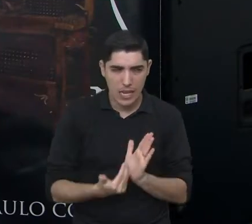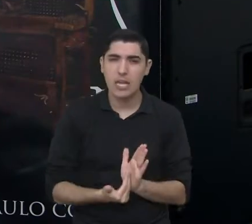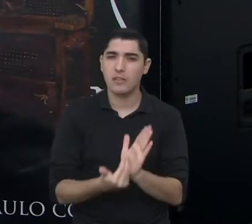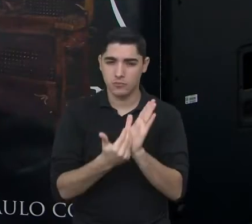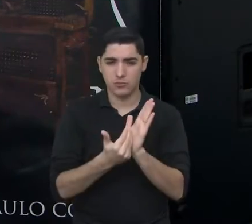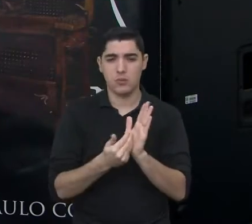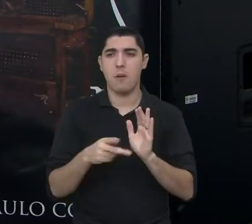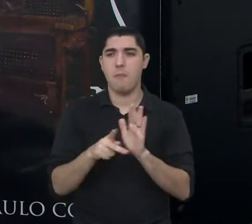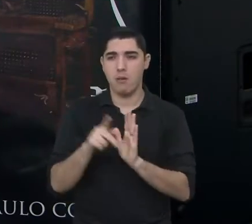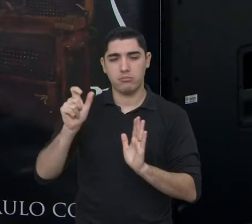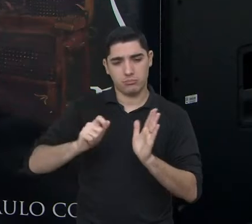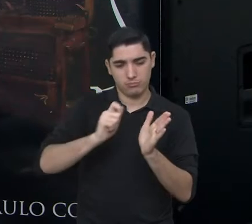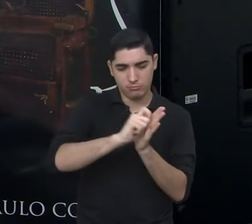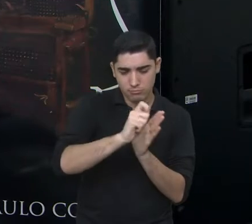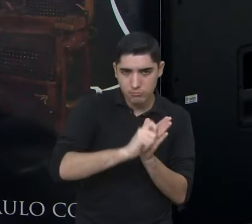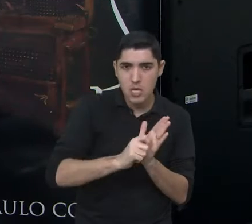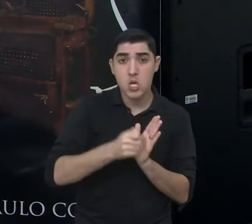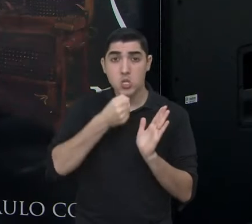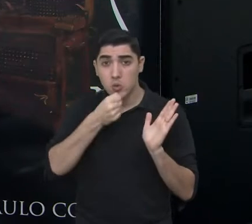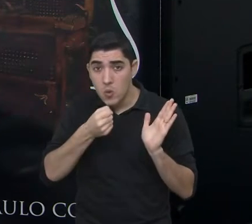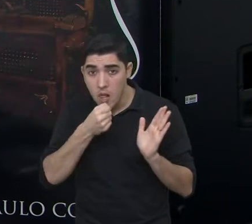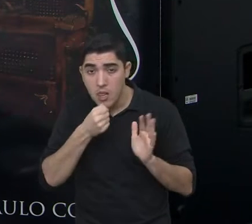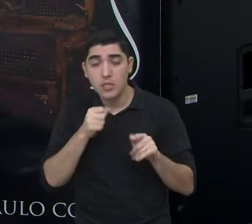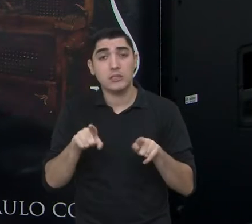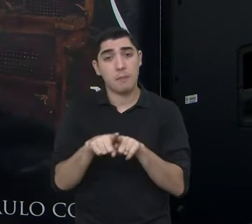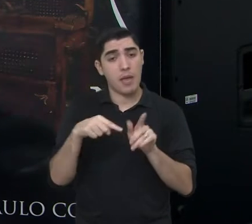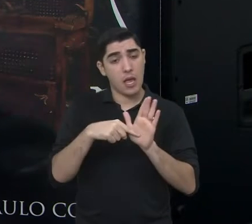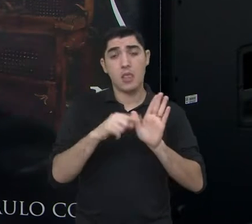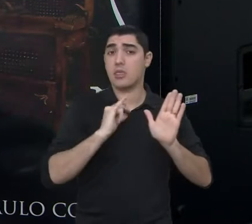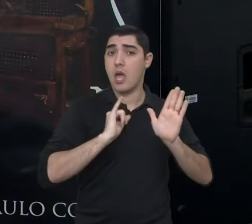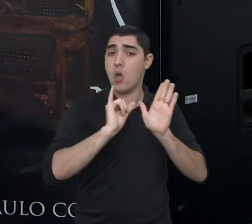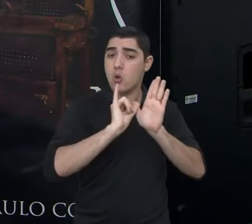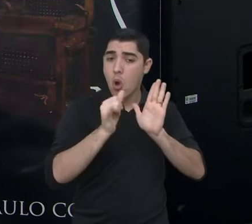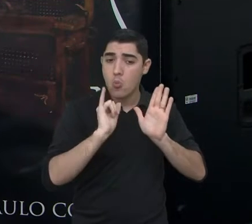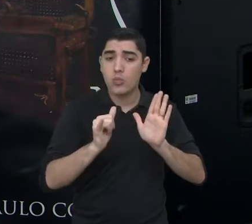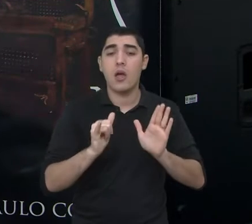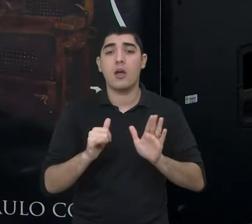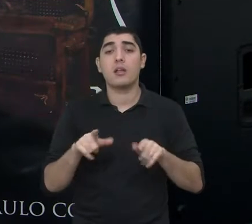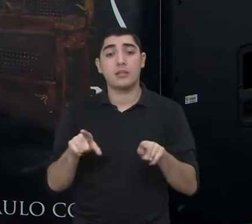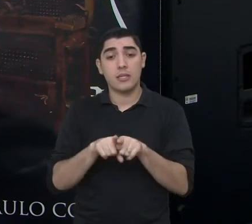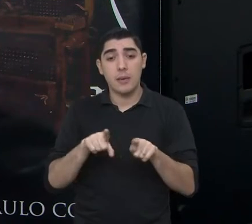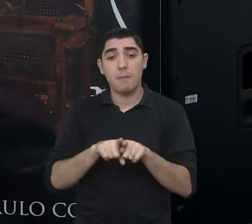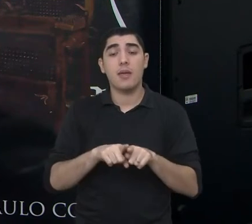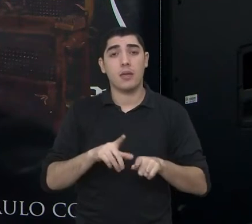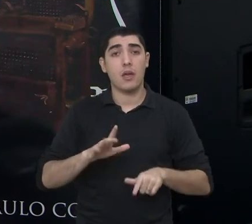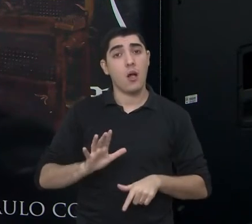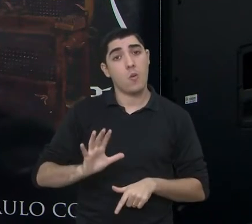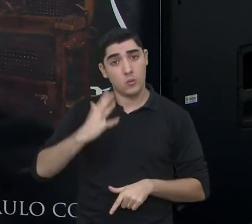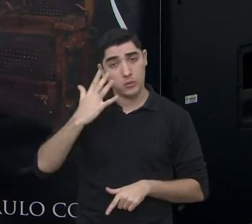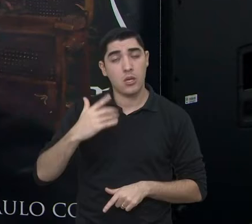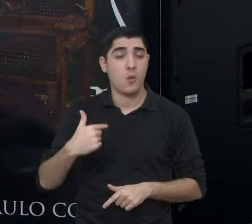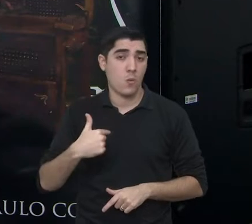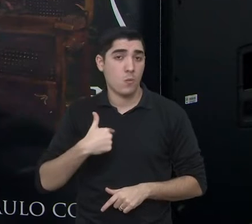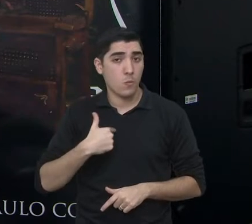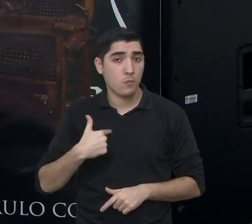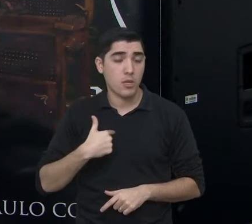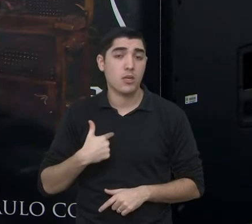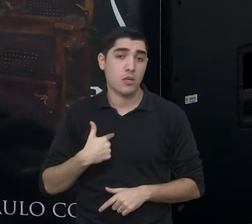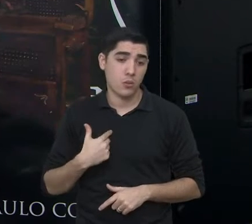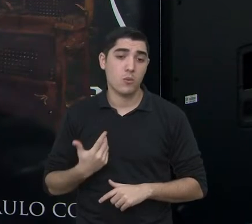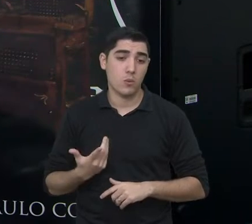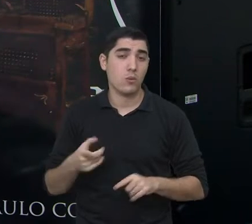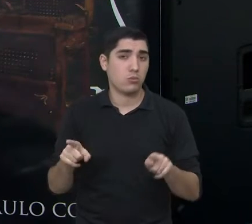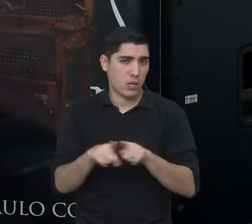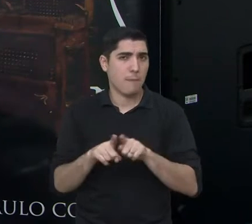né, desses escritores, jornalistas, né, contando, né, e com passagem, inclusive, que eu